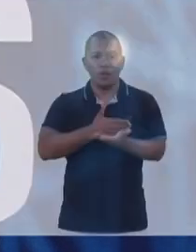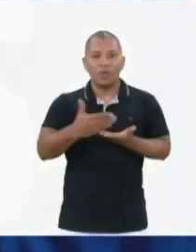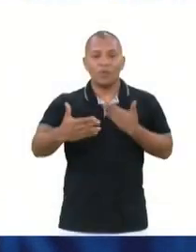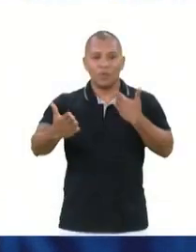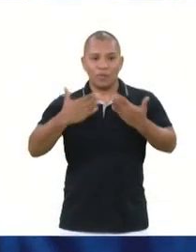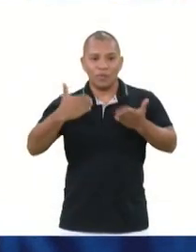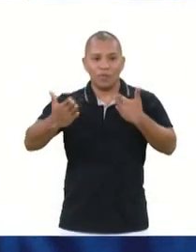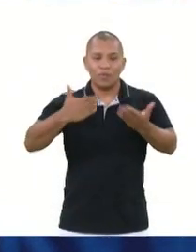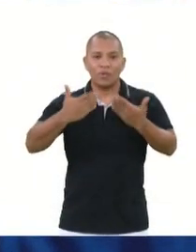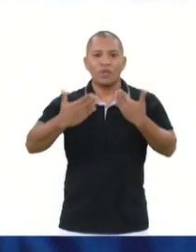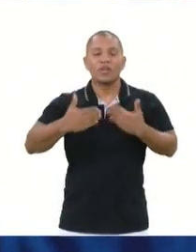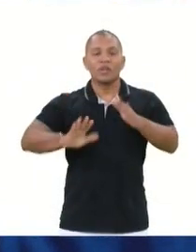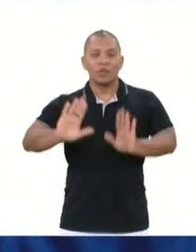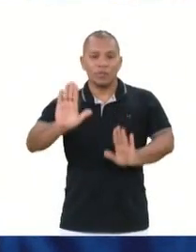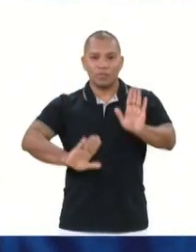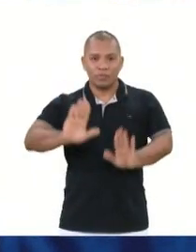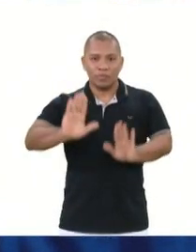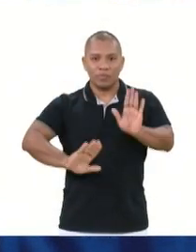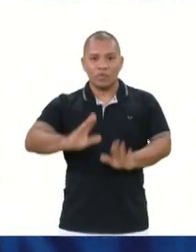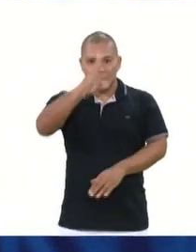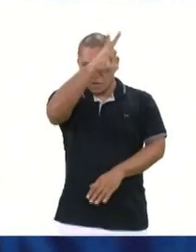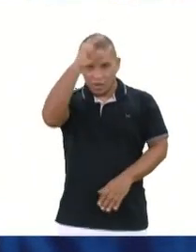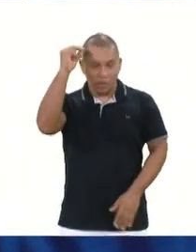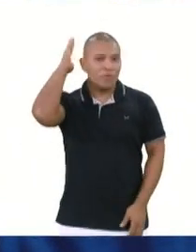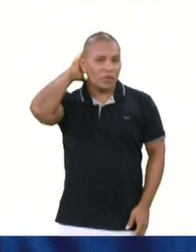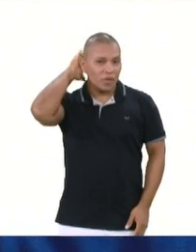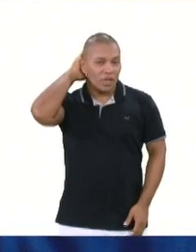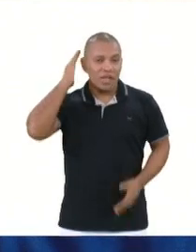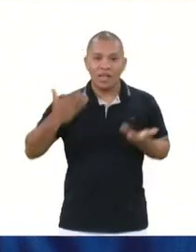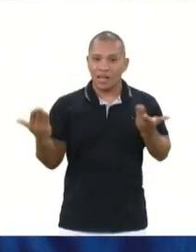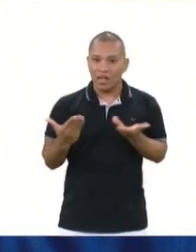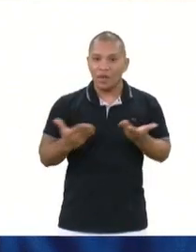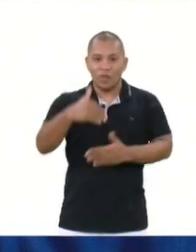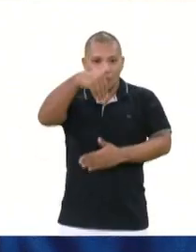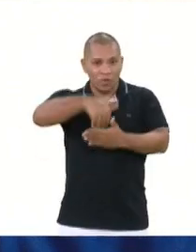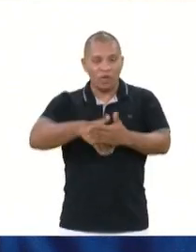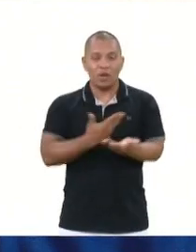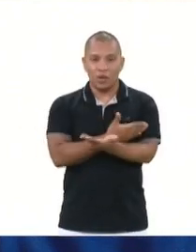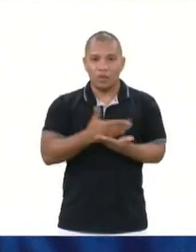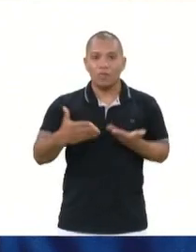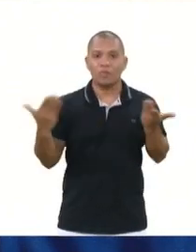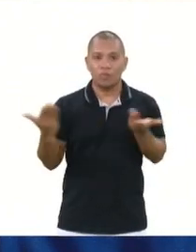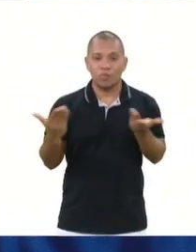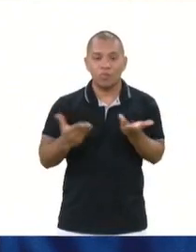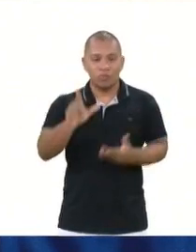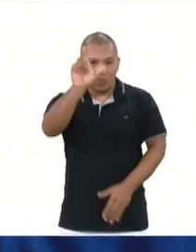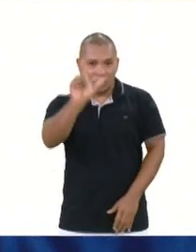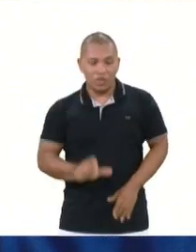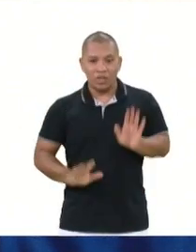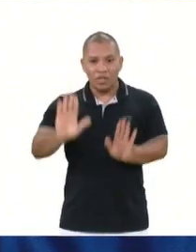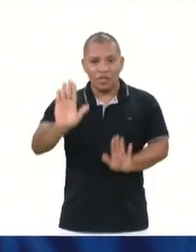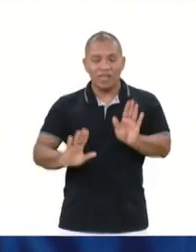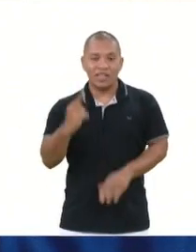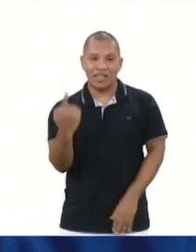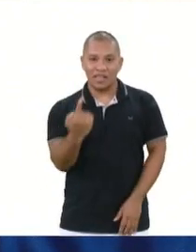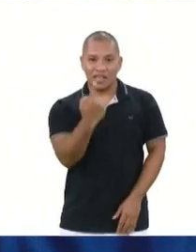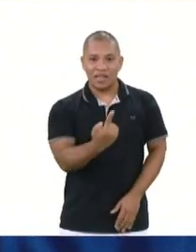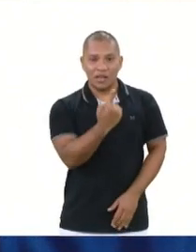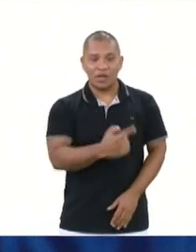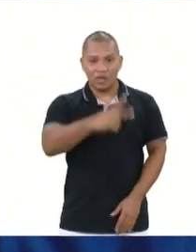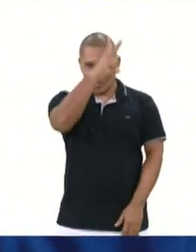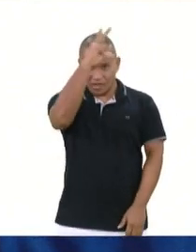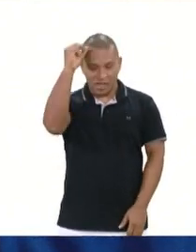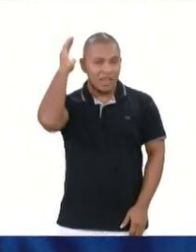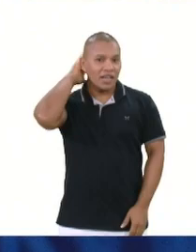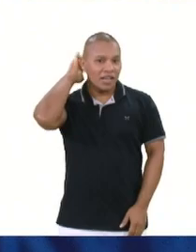debate dos candidatos à Prefeitura de Belém no segundo turno. Vamos acompanhar agora o perfil dos candidatos que concorrem às